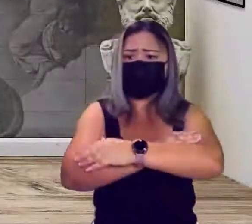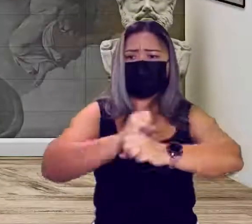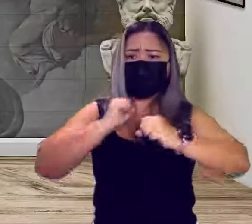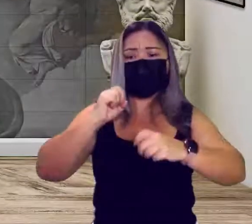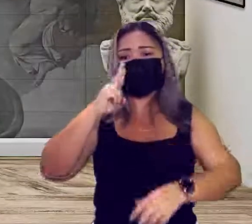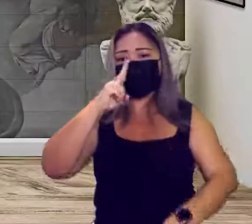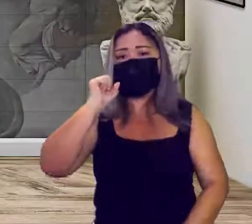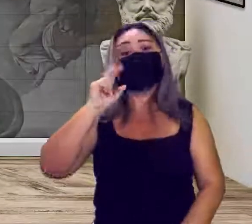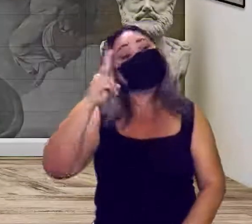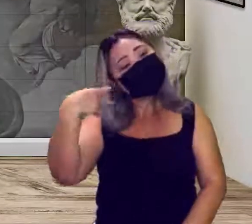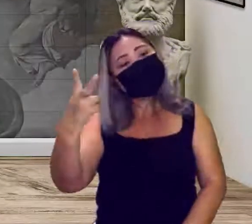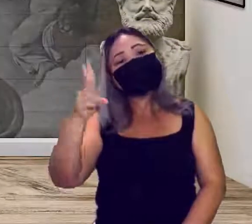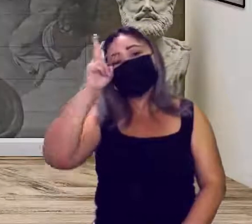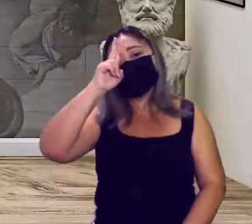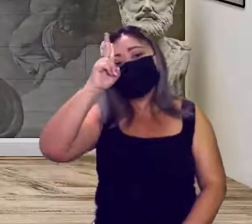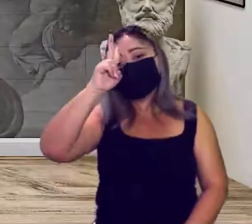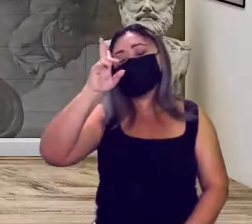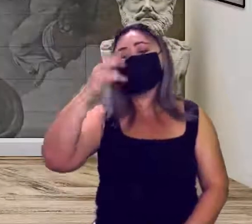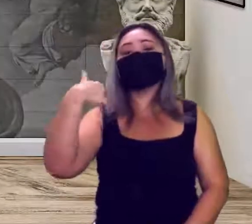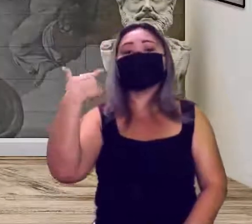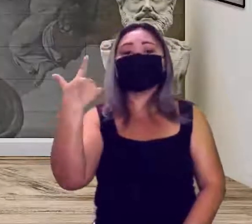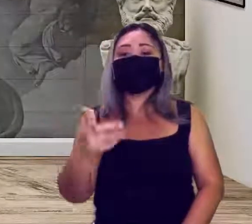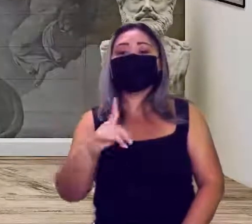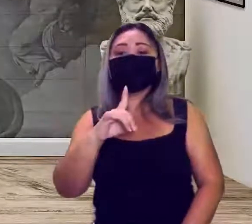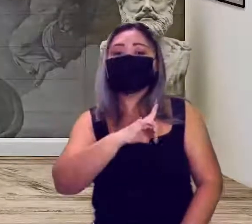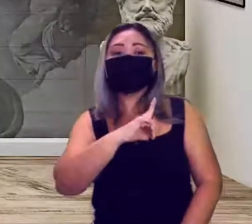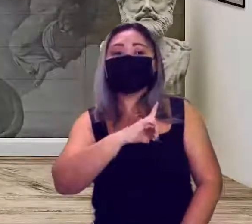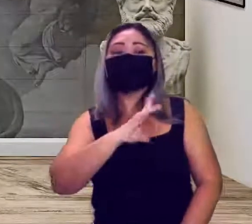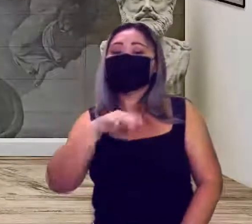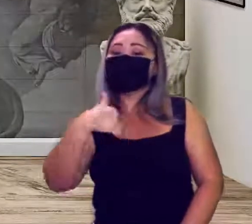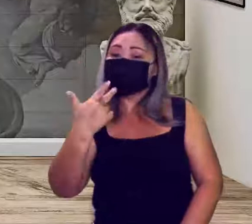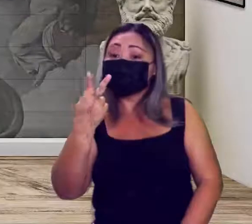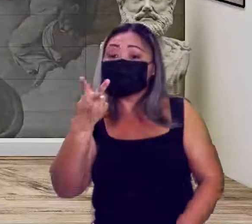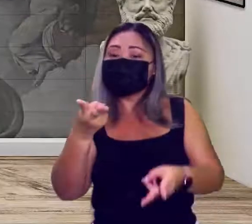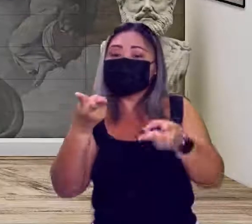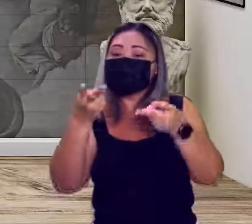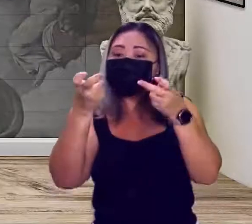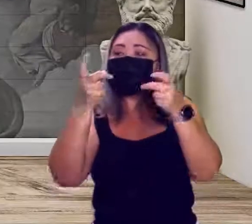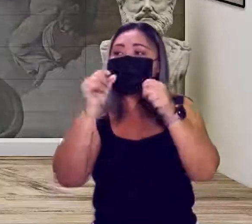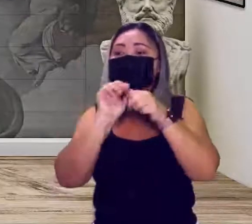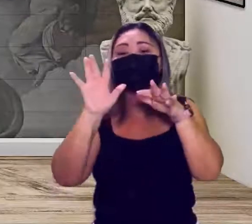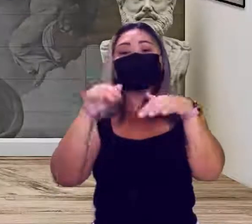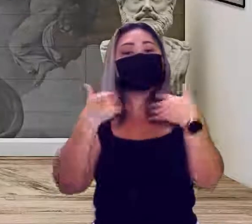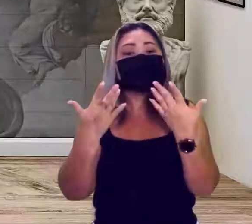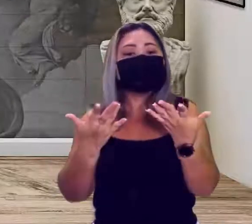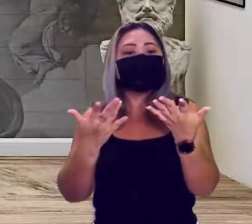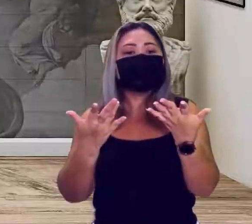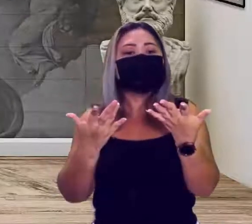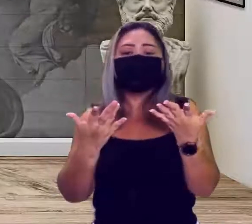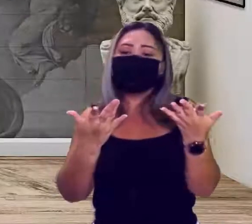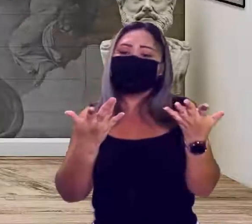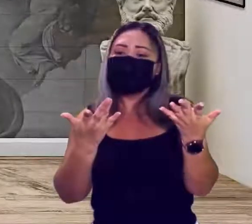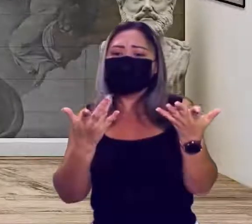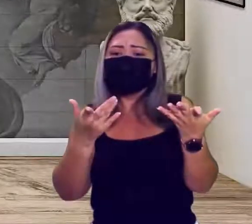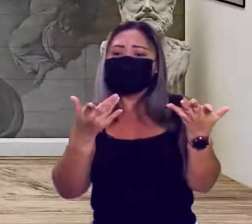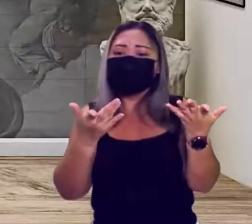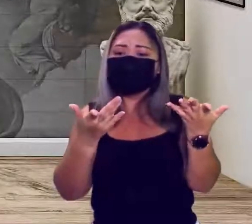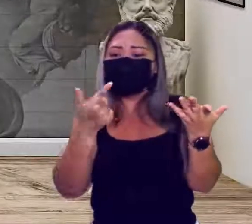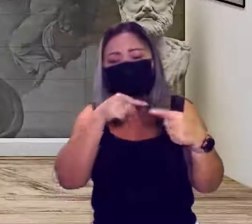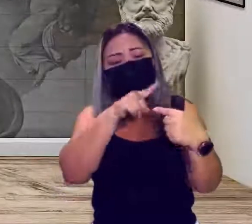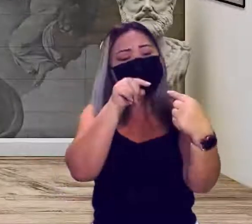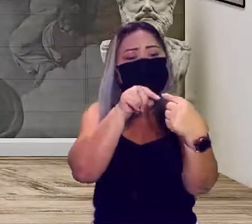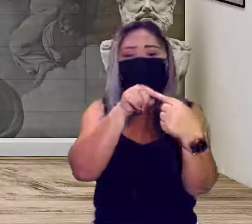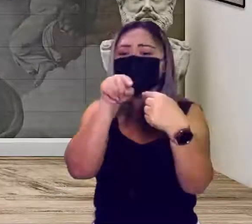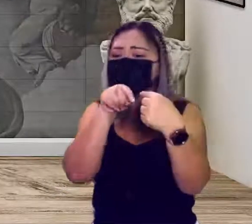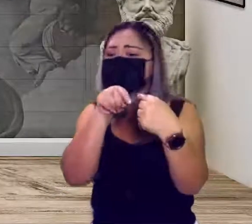são as histórias, né, dos gregos, pelas quais a gente percebe que tem um ponto, né, um objetivo